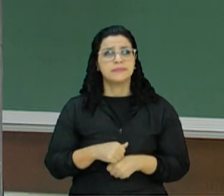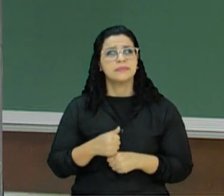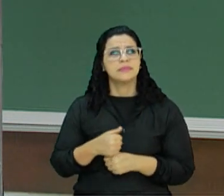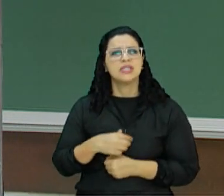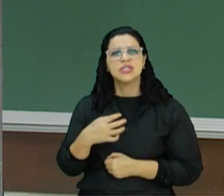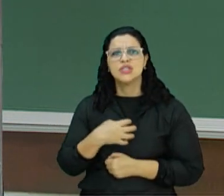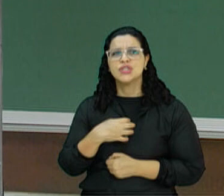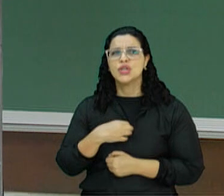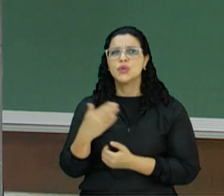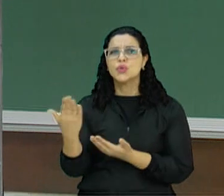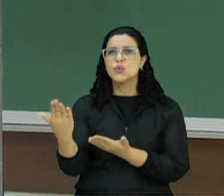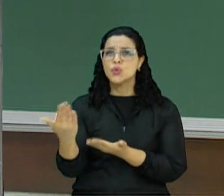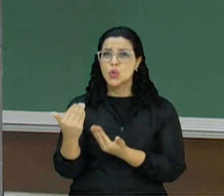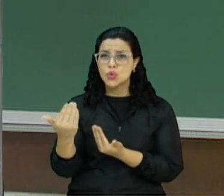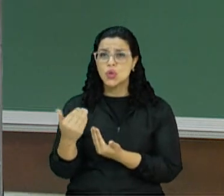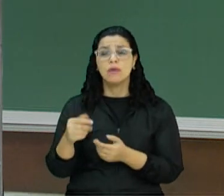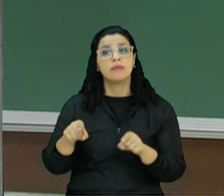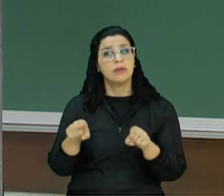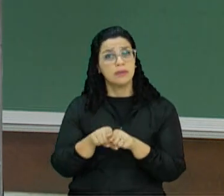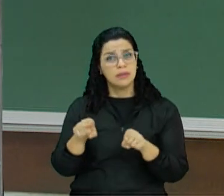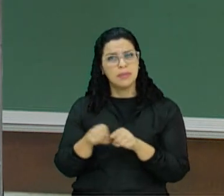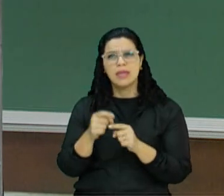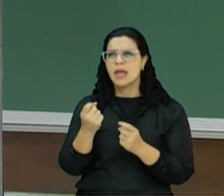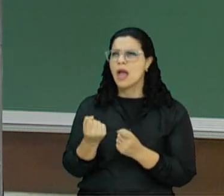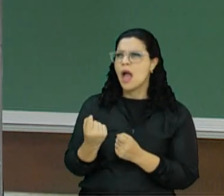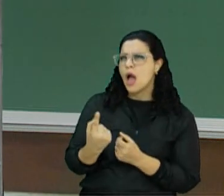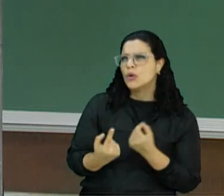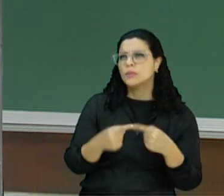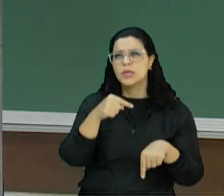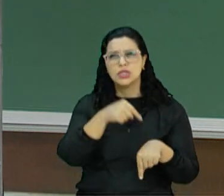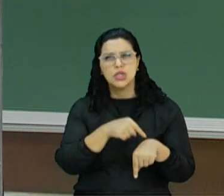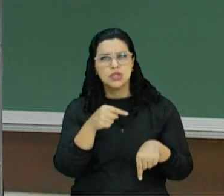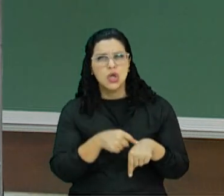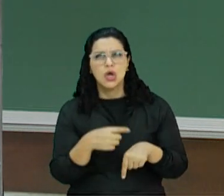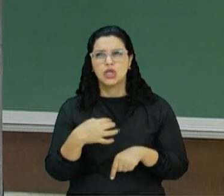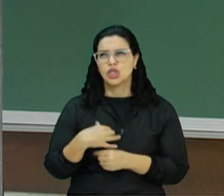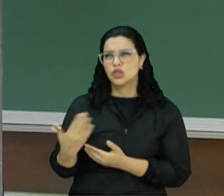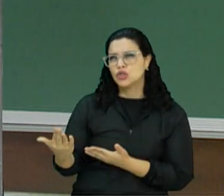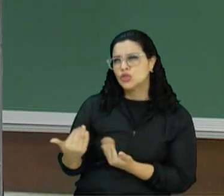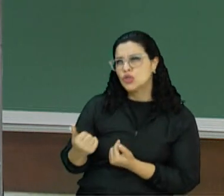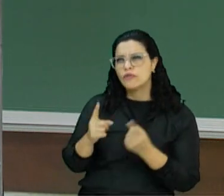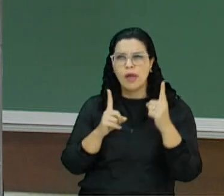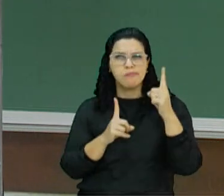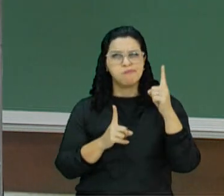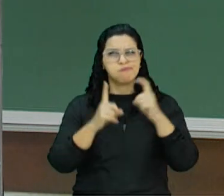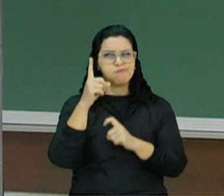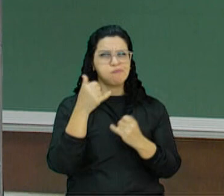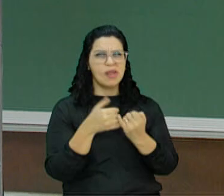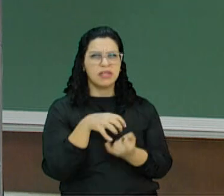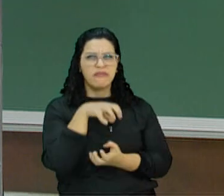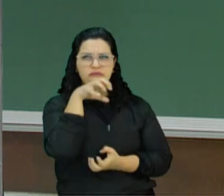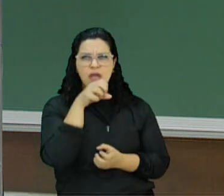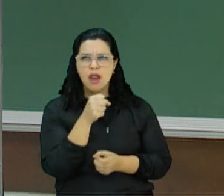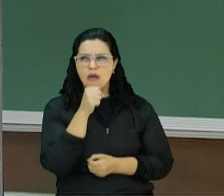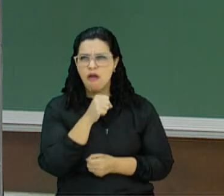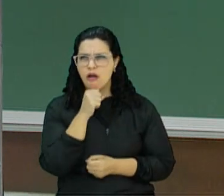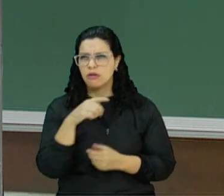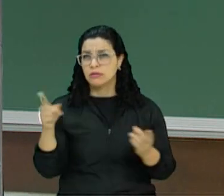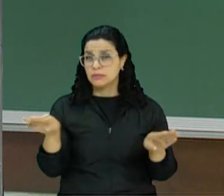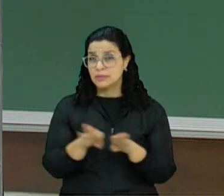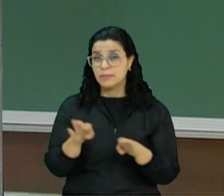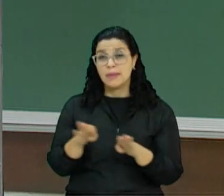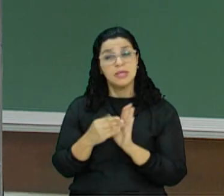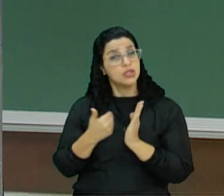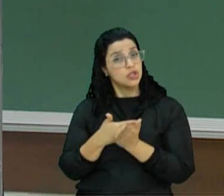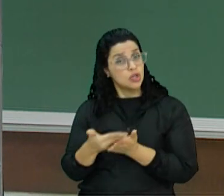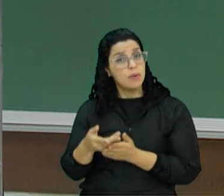Aparentava um jeito jovial. Apesar de, em alguns momentos, o Ricardo mudar completamente a expressão dele, de início, ele